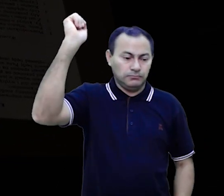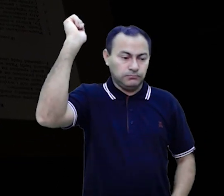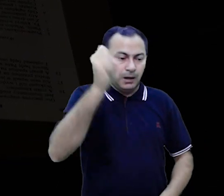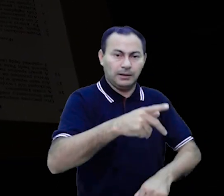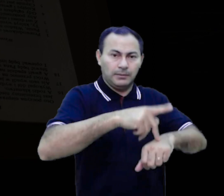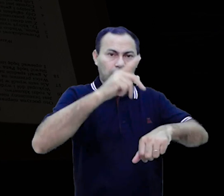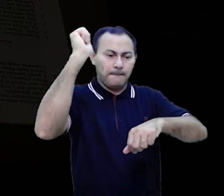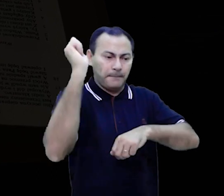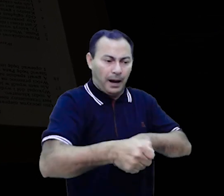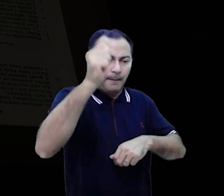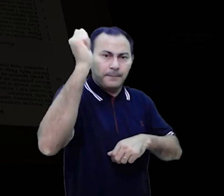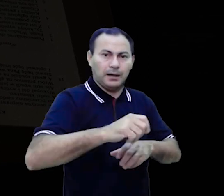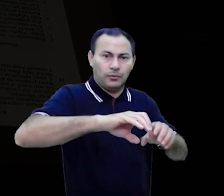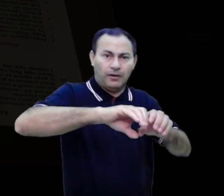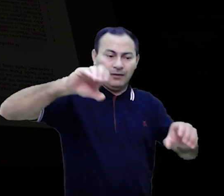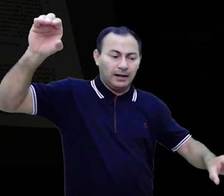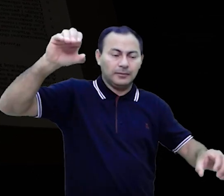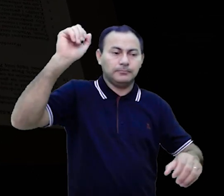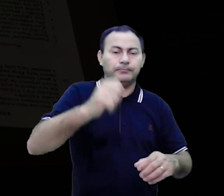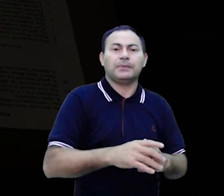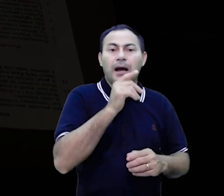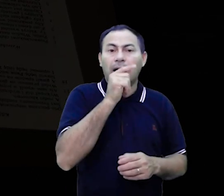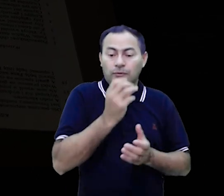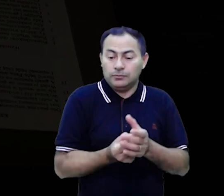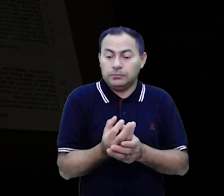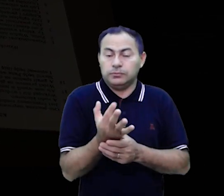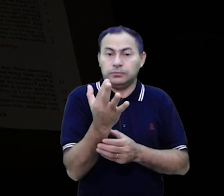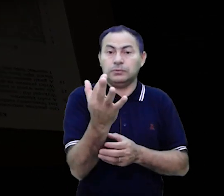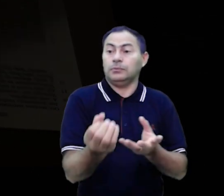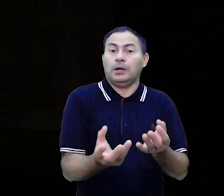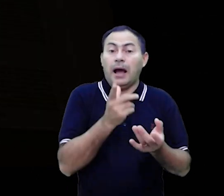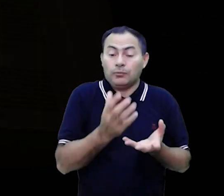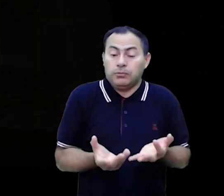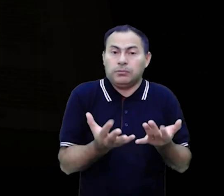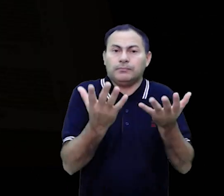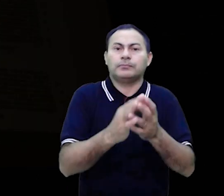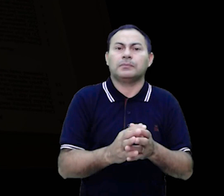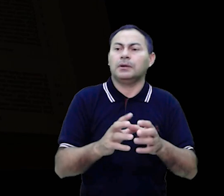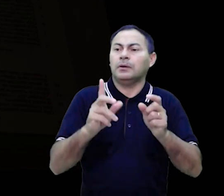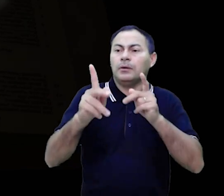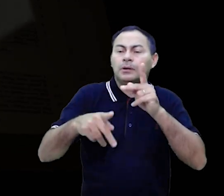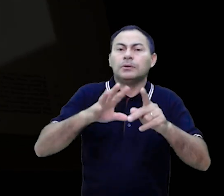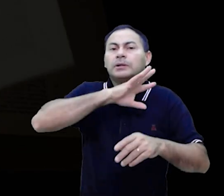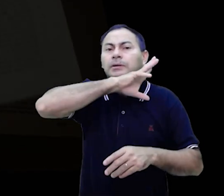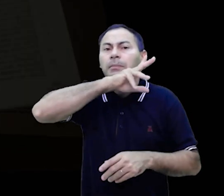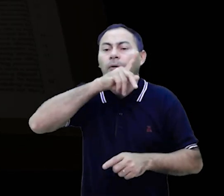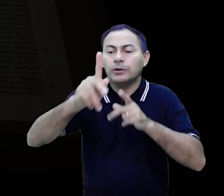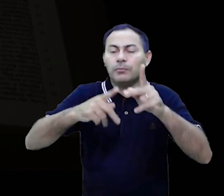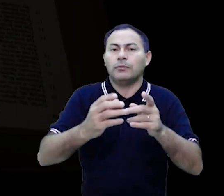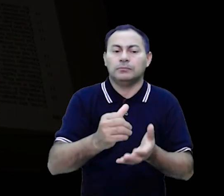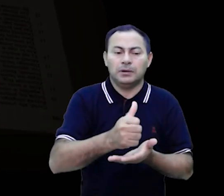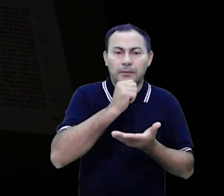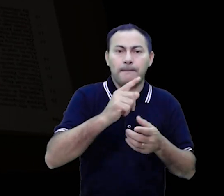e feriu a rocha 2 vezes com a sua vara. A água jorrou abundantemente, e a congregação e os seus